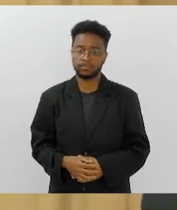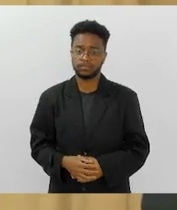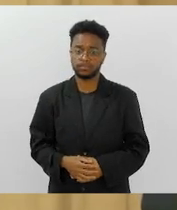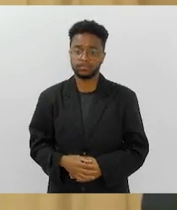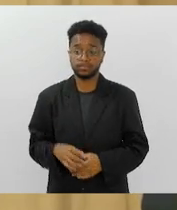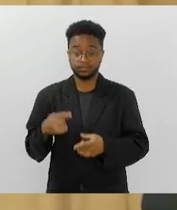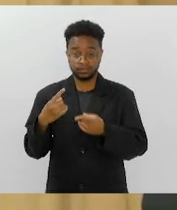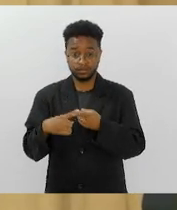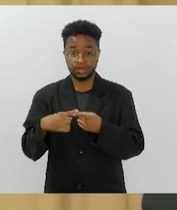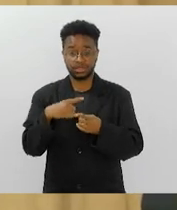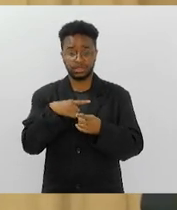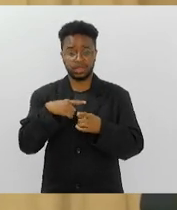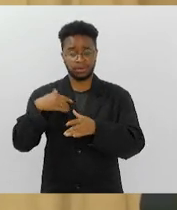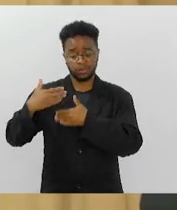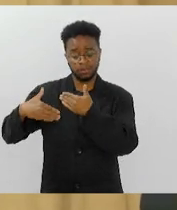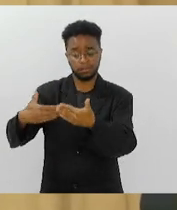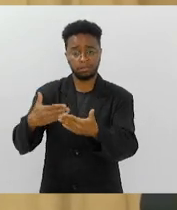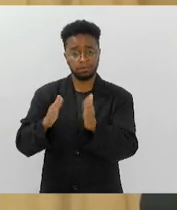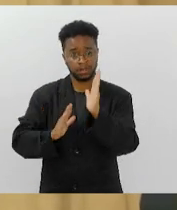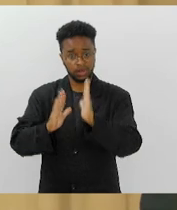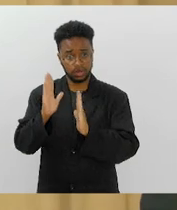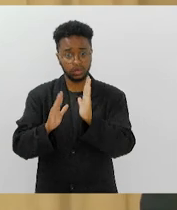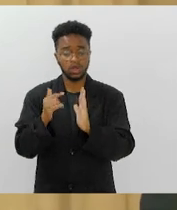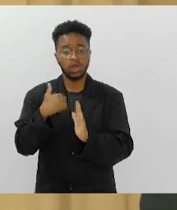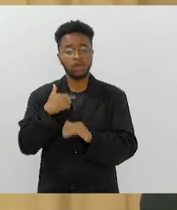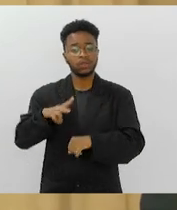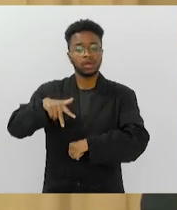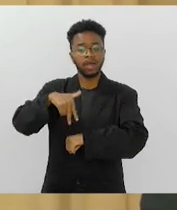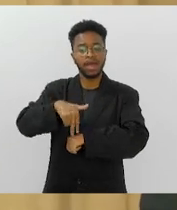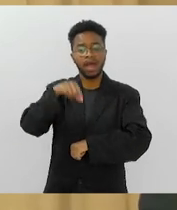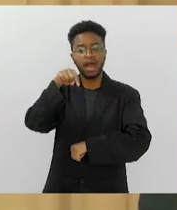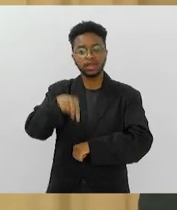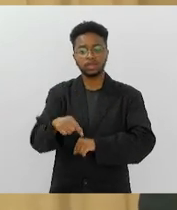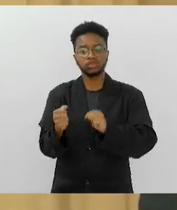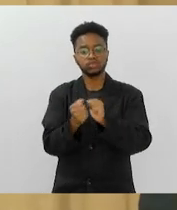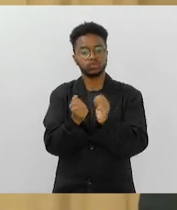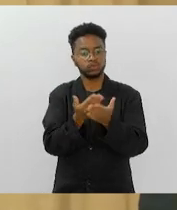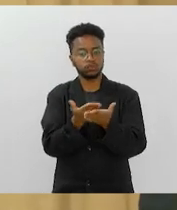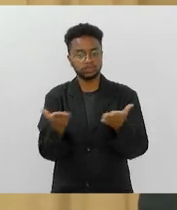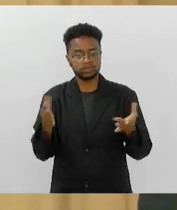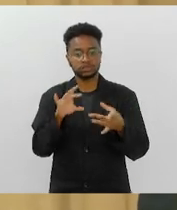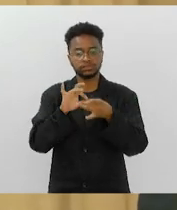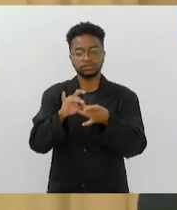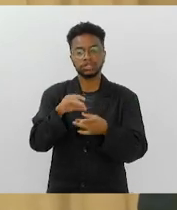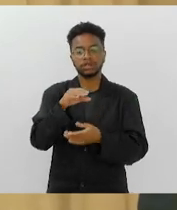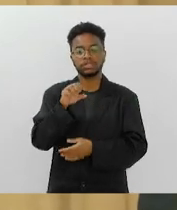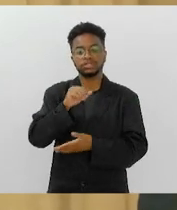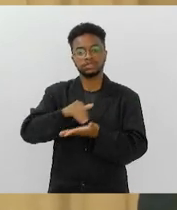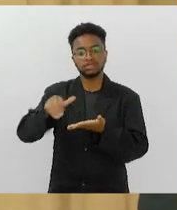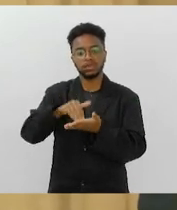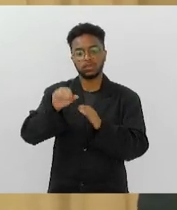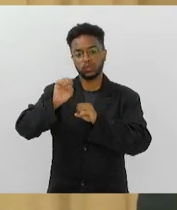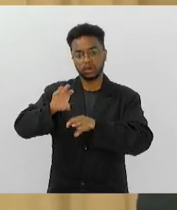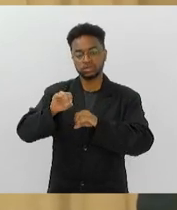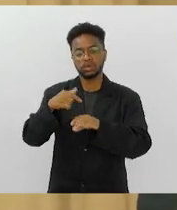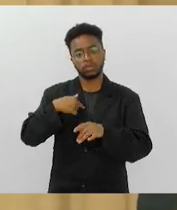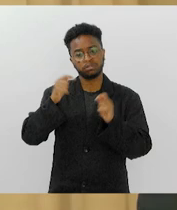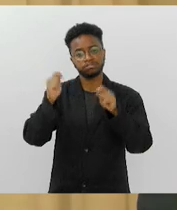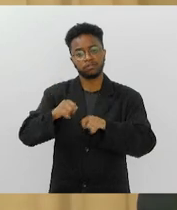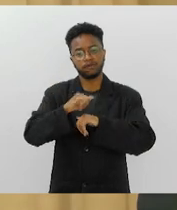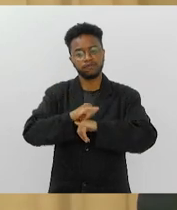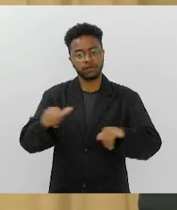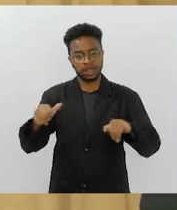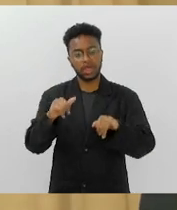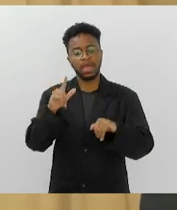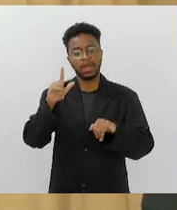desse tempo todo, encontrar-me aqui, junto com parceiros da SEDUC, e aí posso dizer que é um grande diferencial de